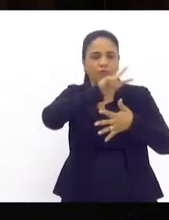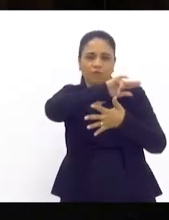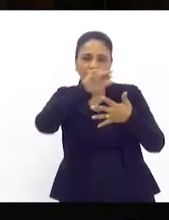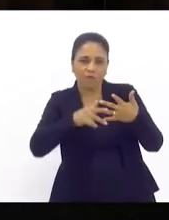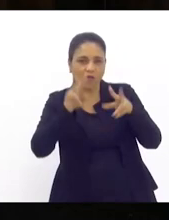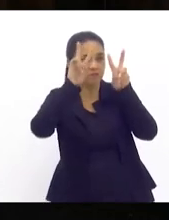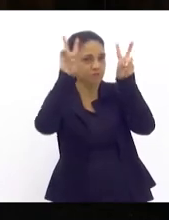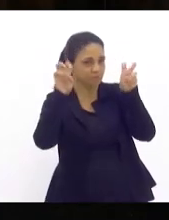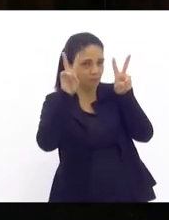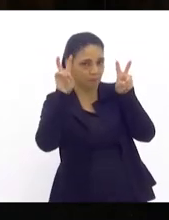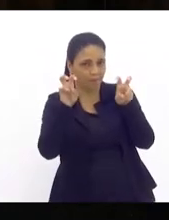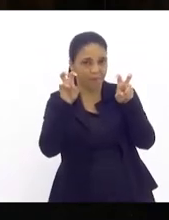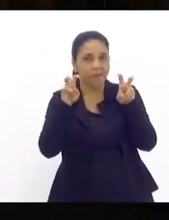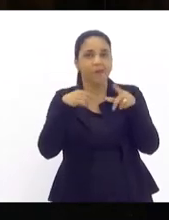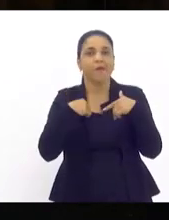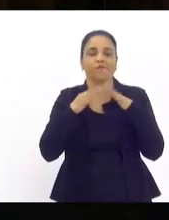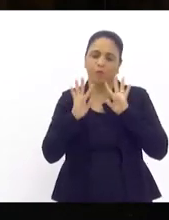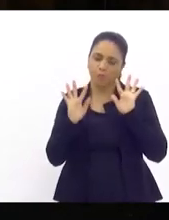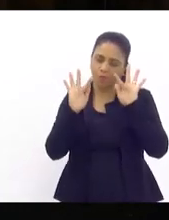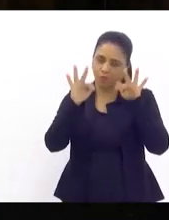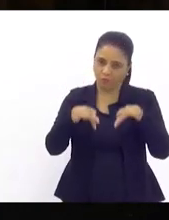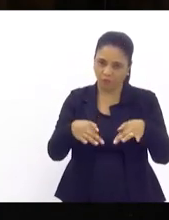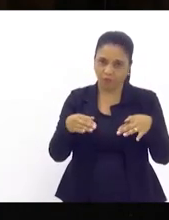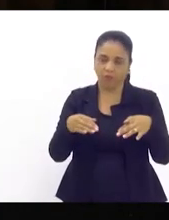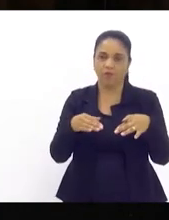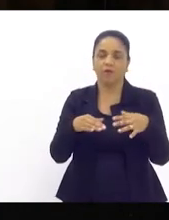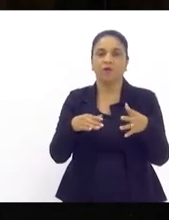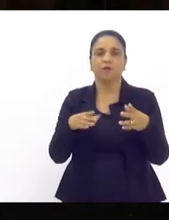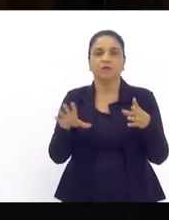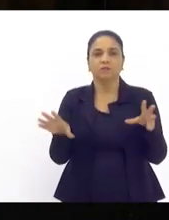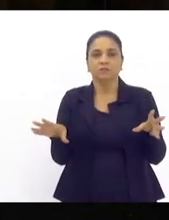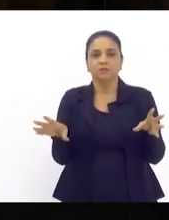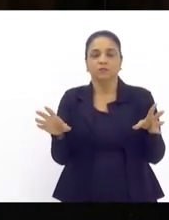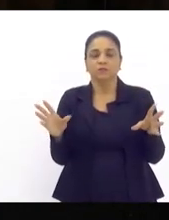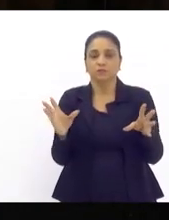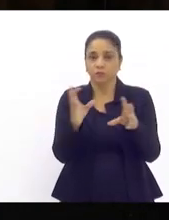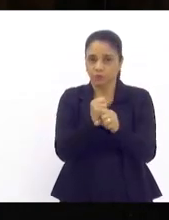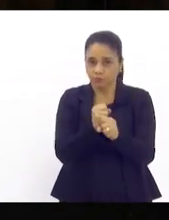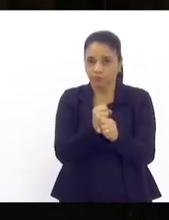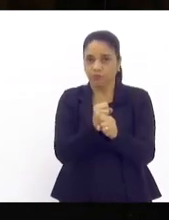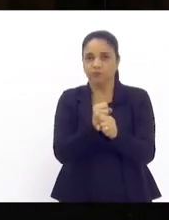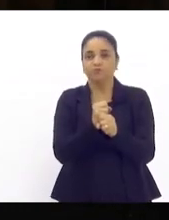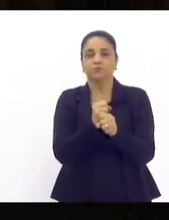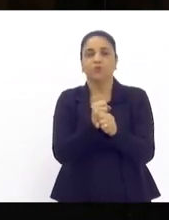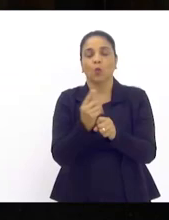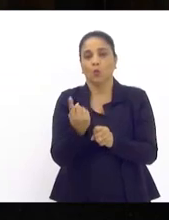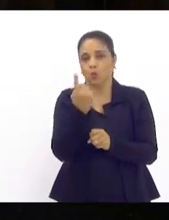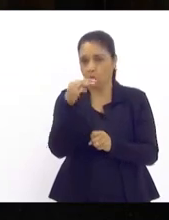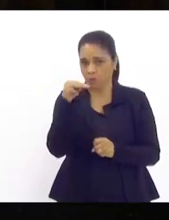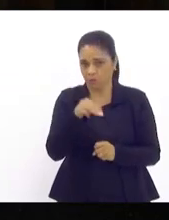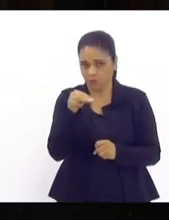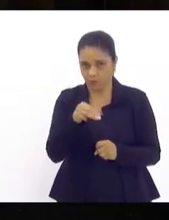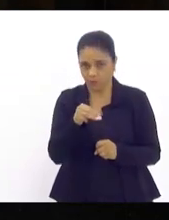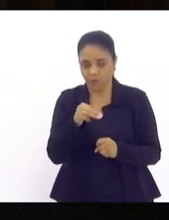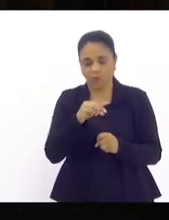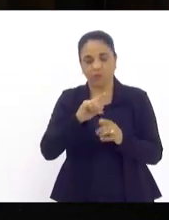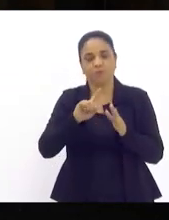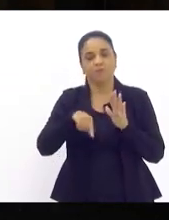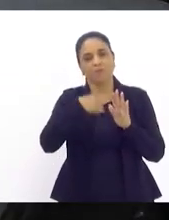vou concluir a pedido da nossa presidenta, apesar de termos ainda um minuto, mas trato os temas a seguinte para a próxima